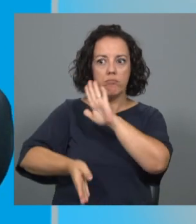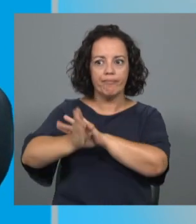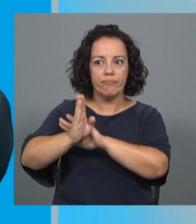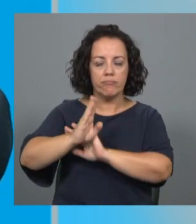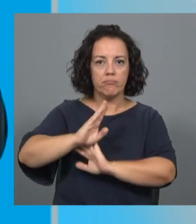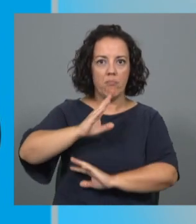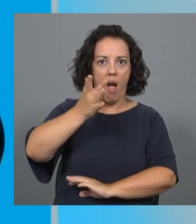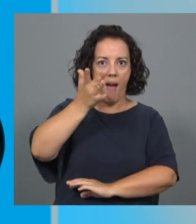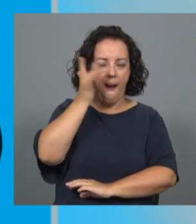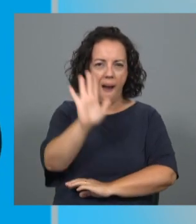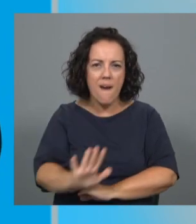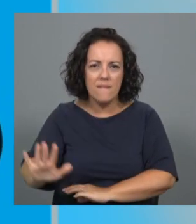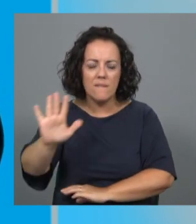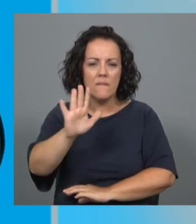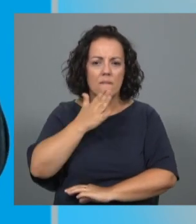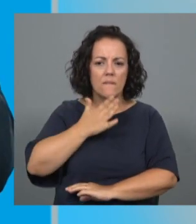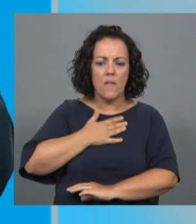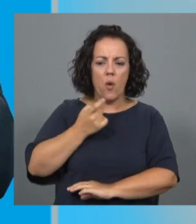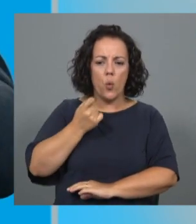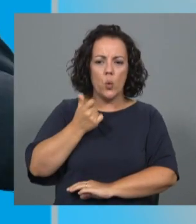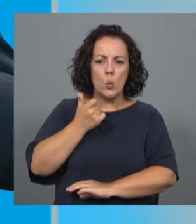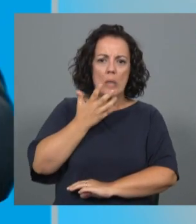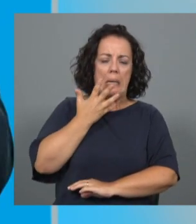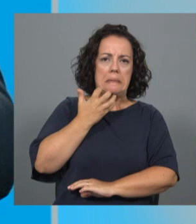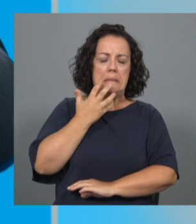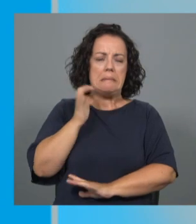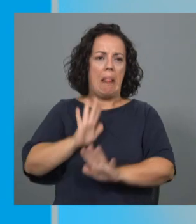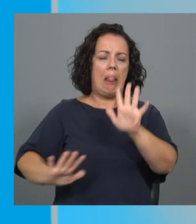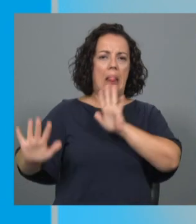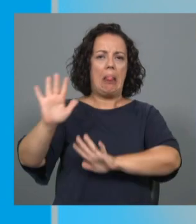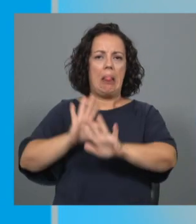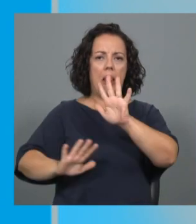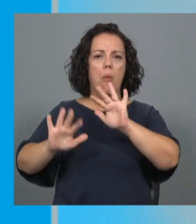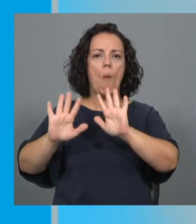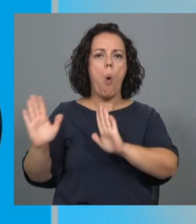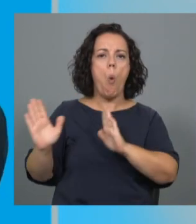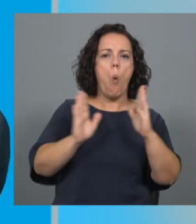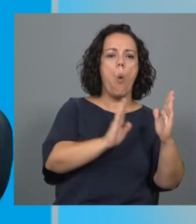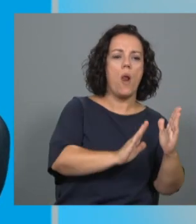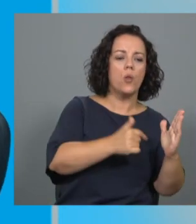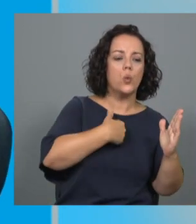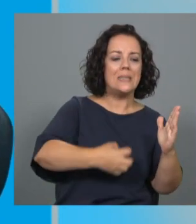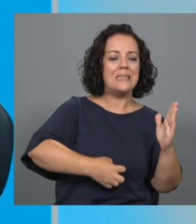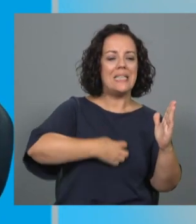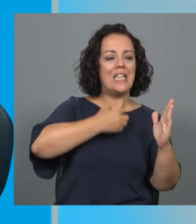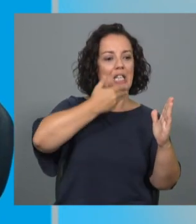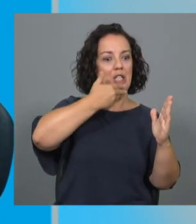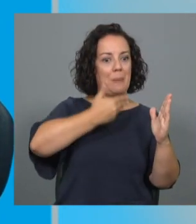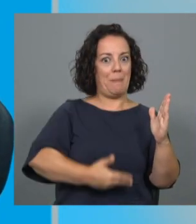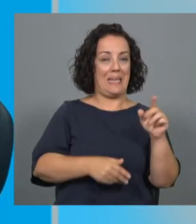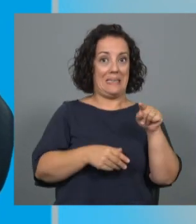África, causava em mim medo. Por outro lado, senti na experiência vocacional do encontro com